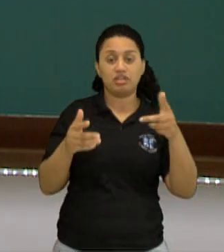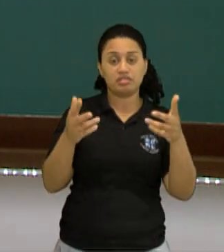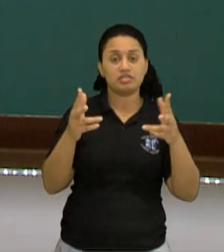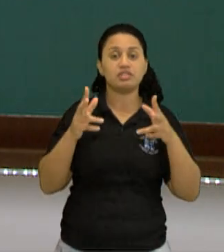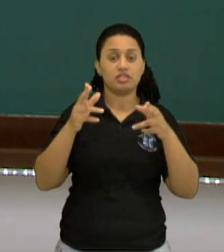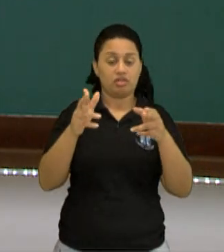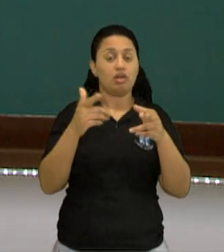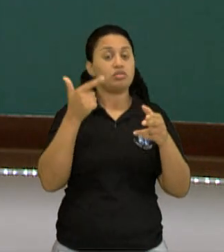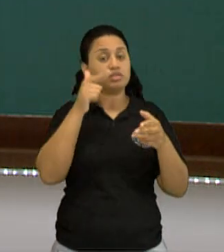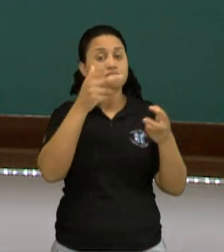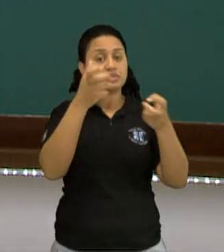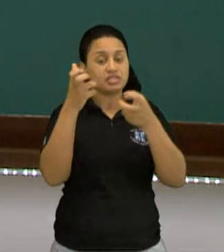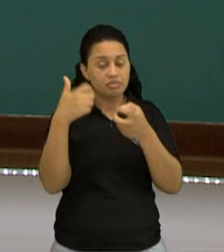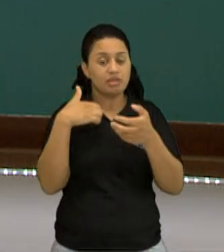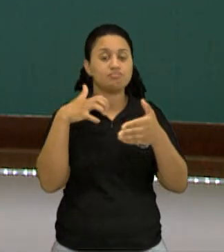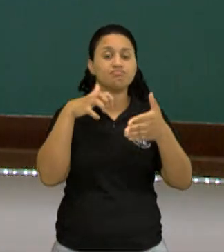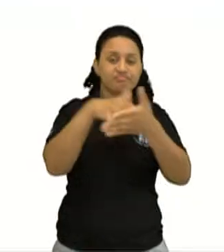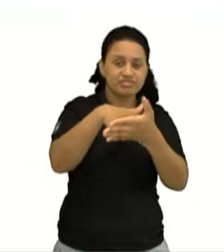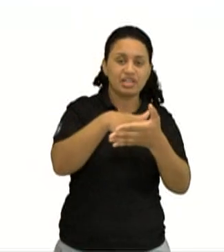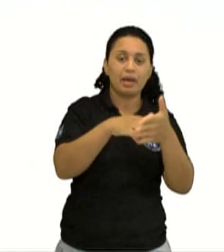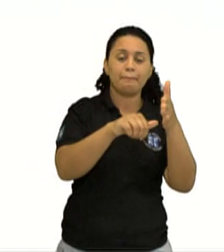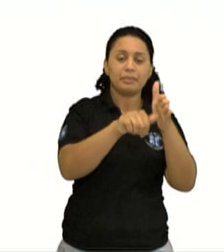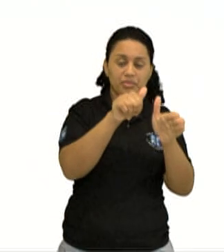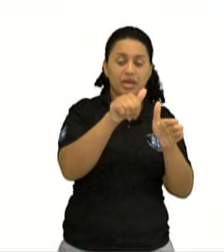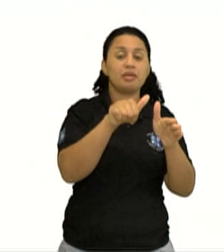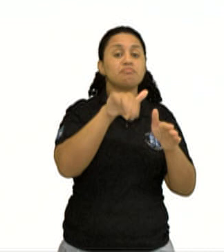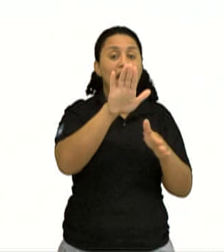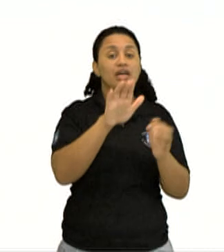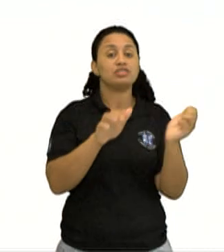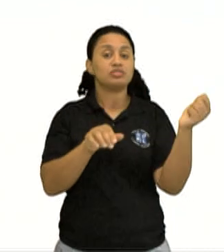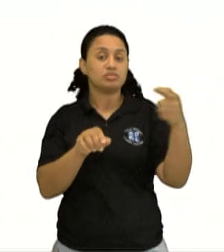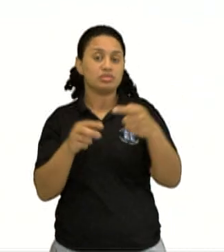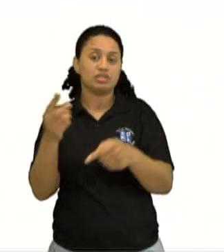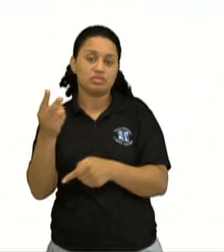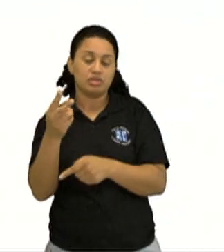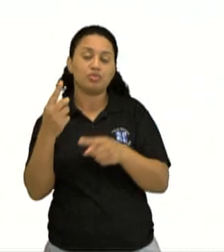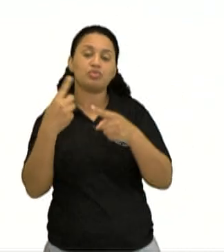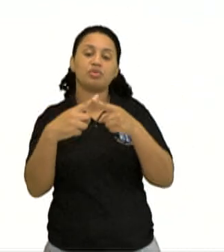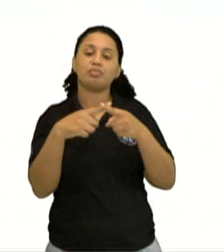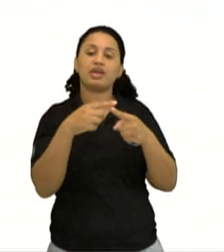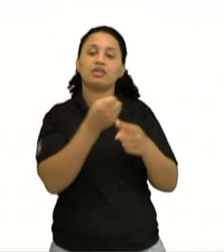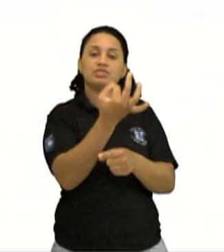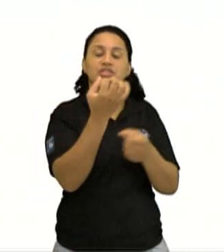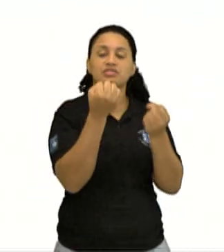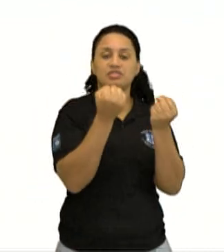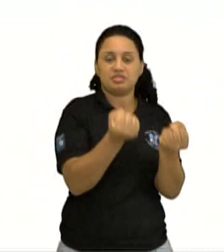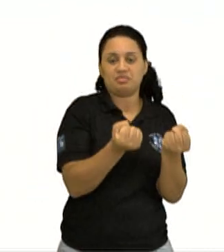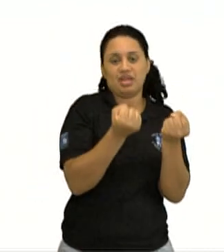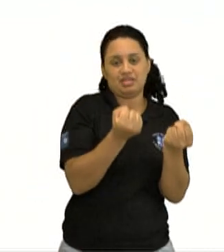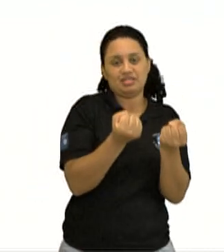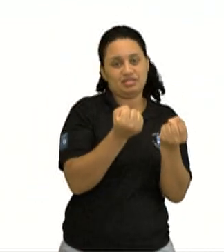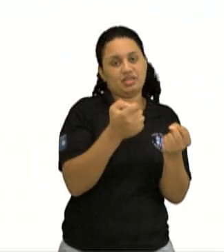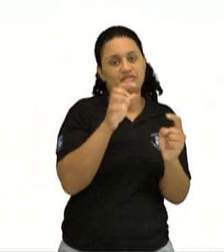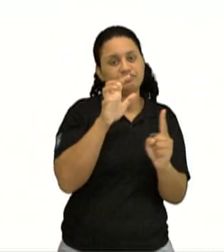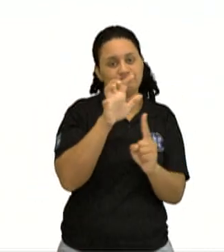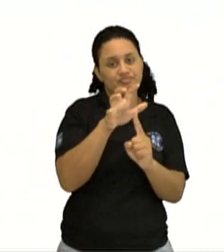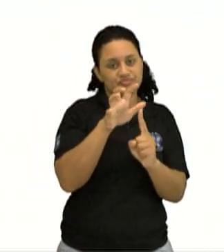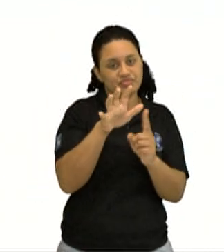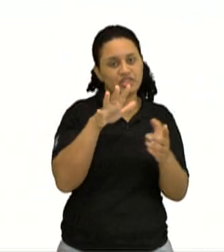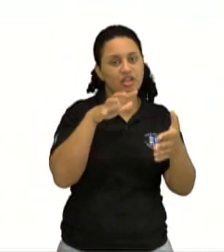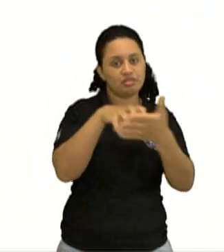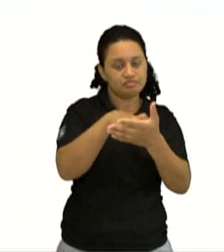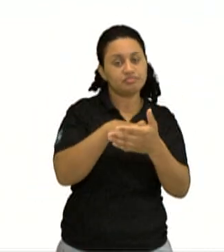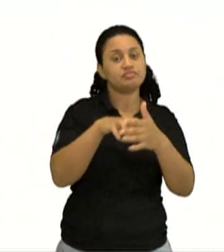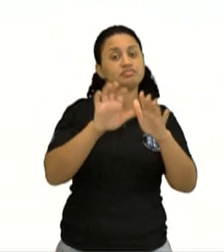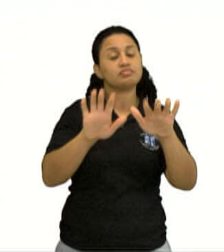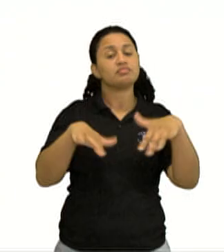força do impacto na primeira situação é maior, pois a quantidade de movimento é diretamente proporcional à massa. Certo? Então, a